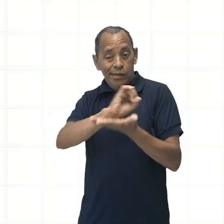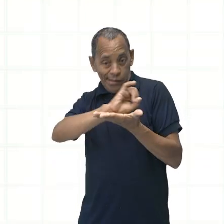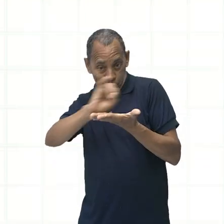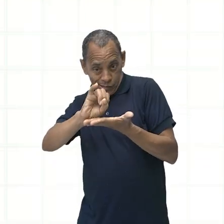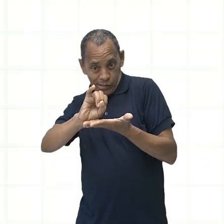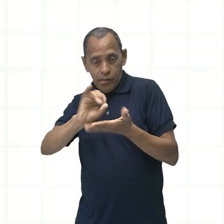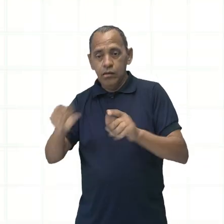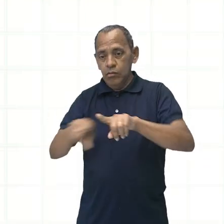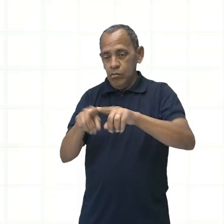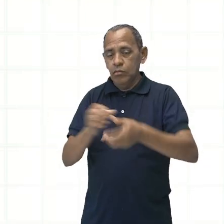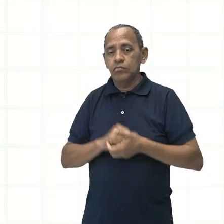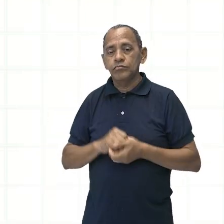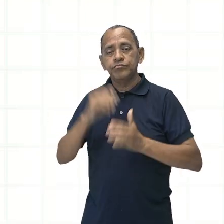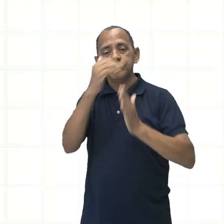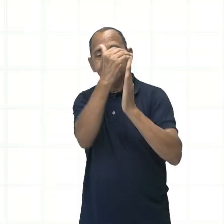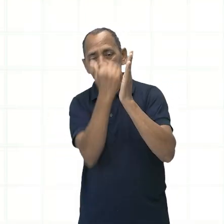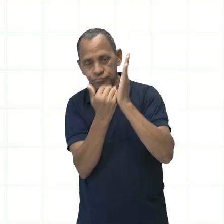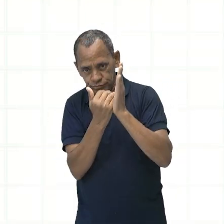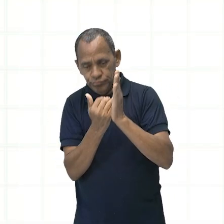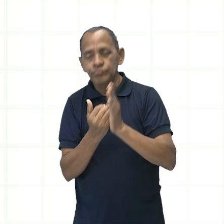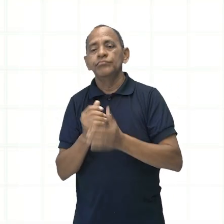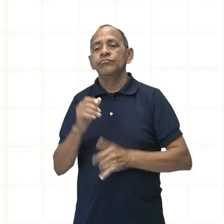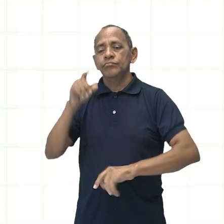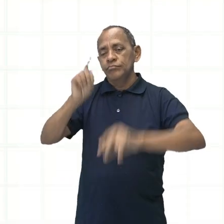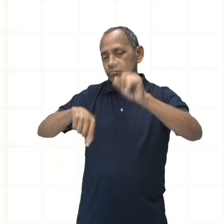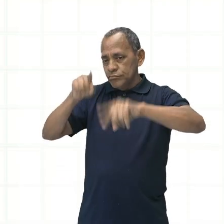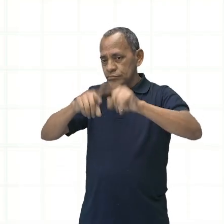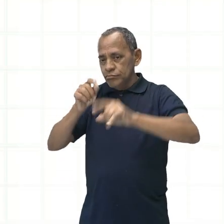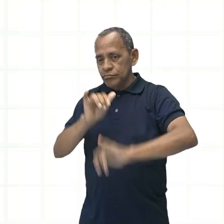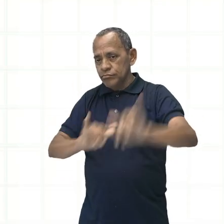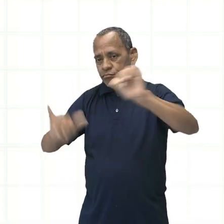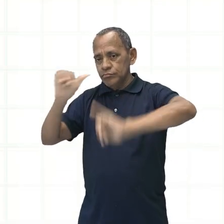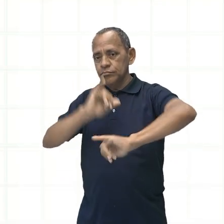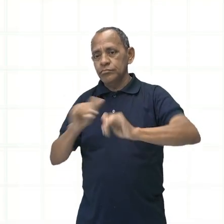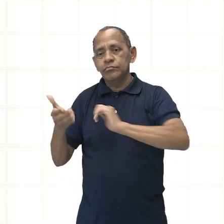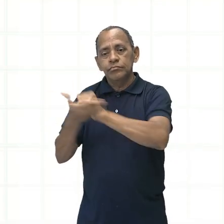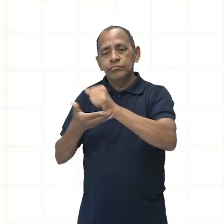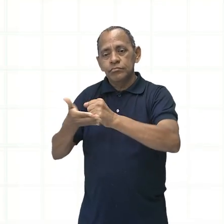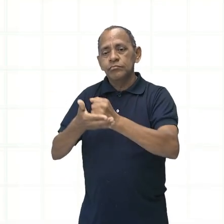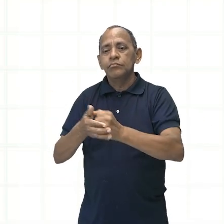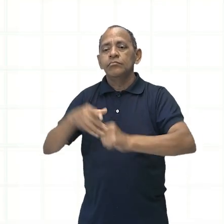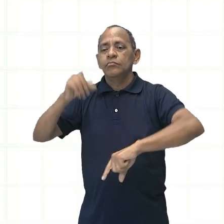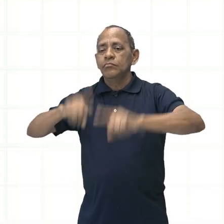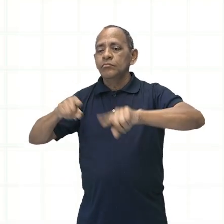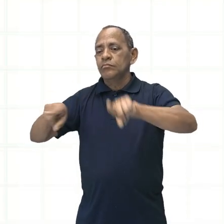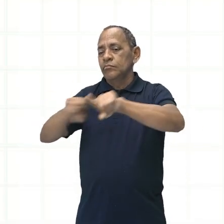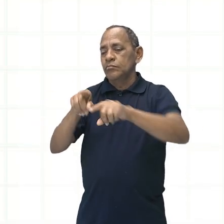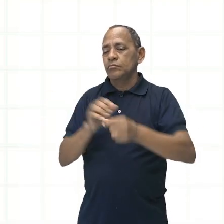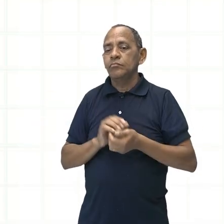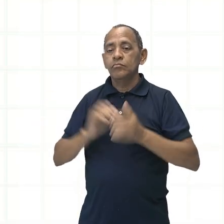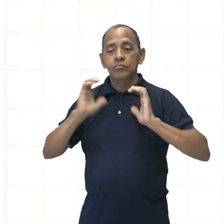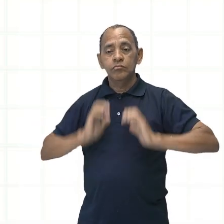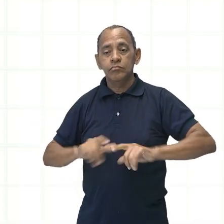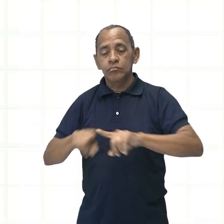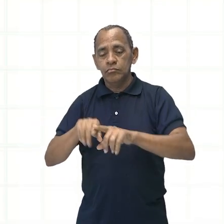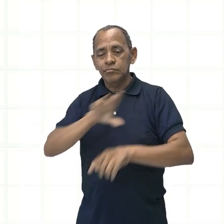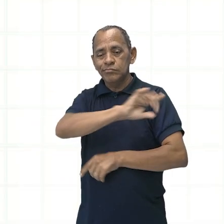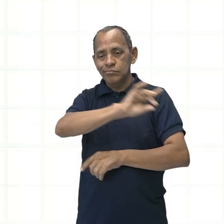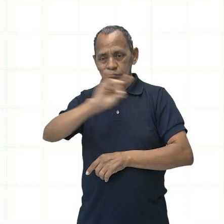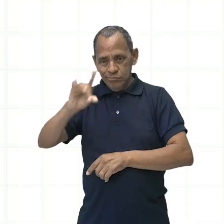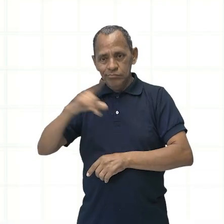são classificações de compostos químicos baseadas em suas propriedades e comportamentos. Cada um deles